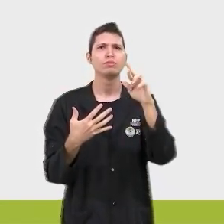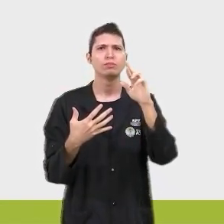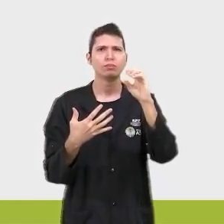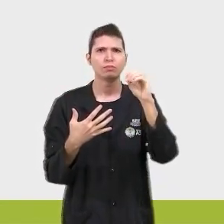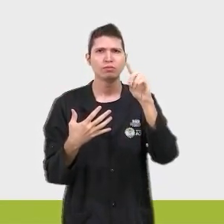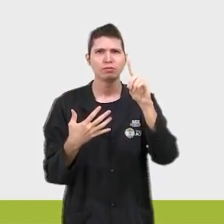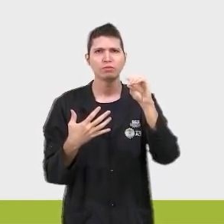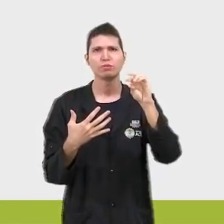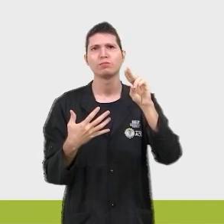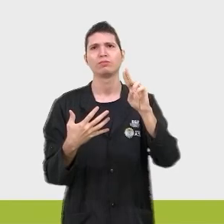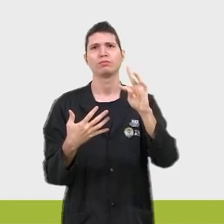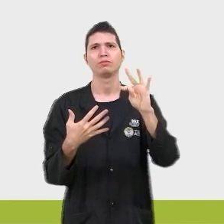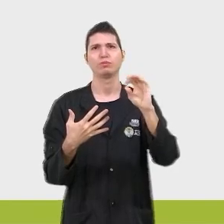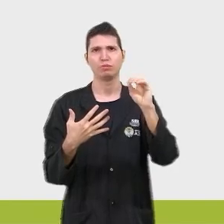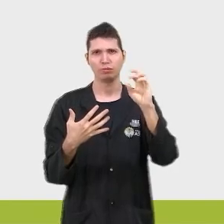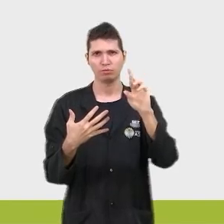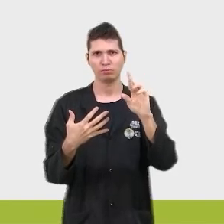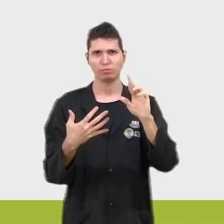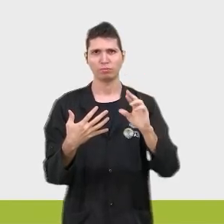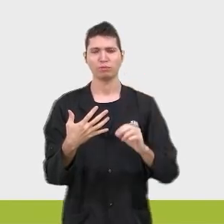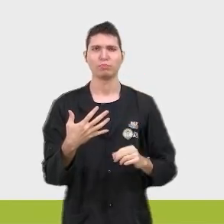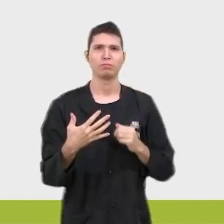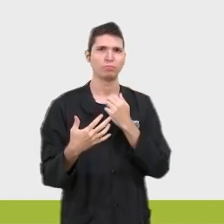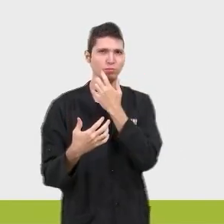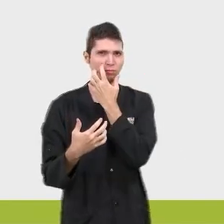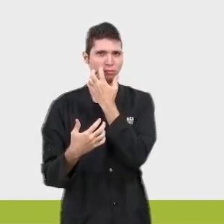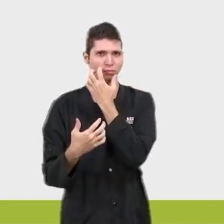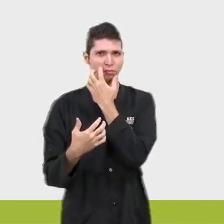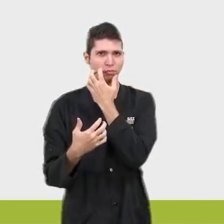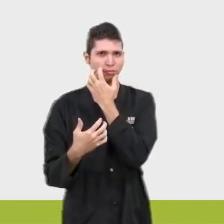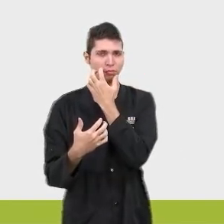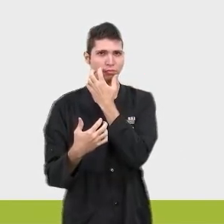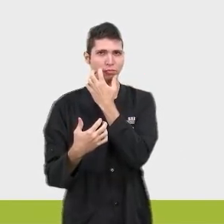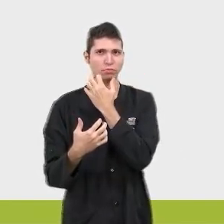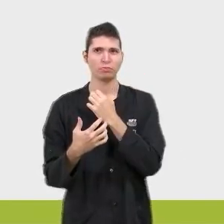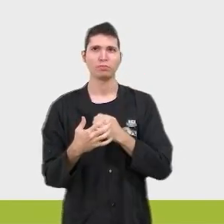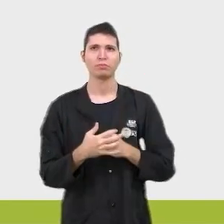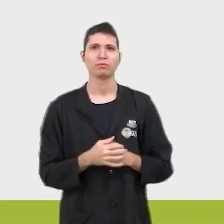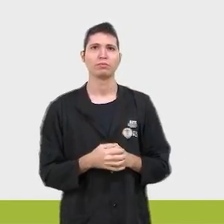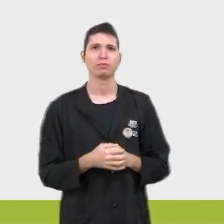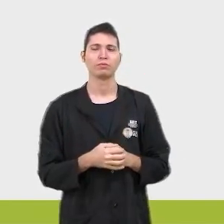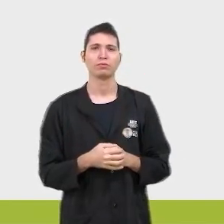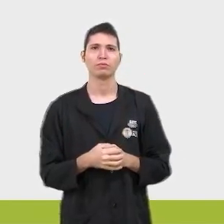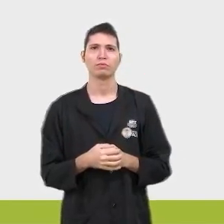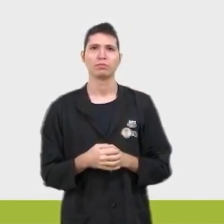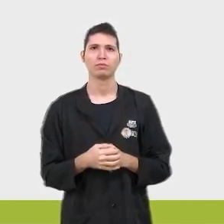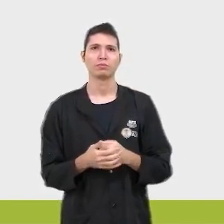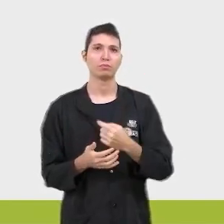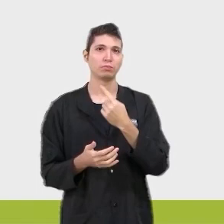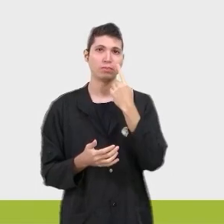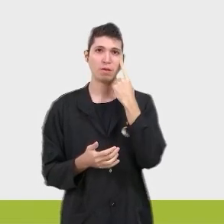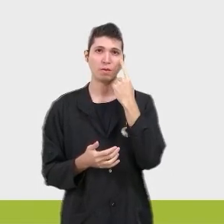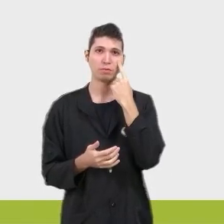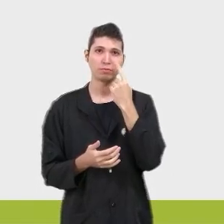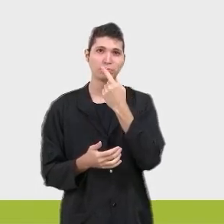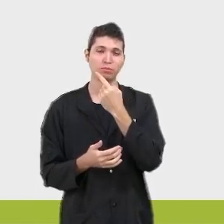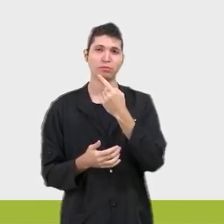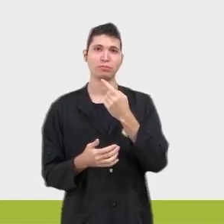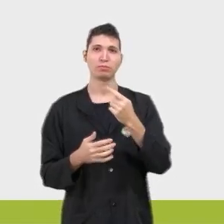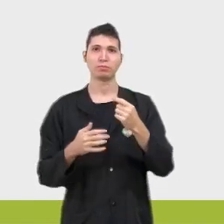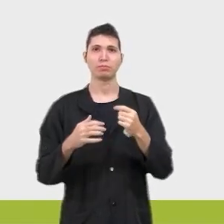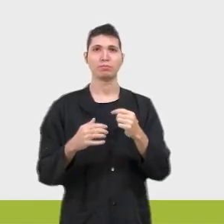estão sendo indicados, professor. Estão sim. Aqui, ó, eles estão falando de fitoplâncton. São seres que